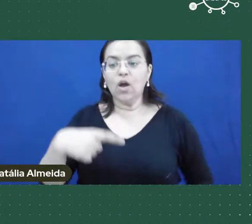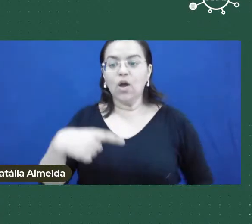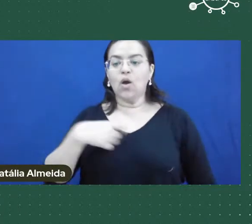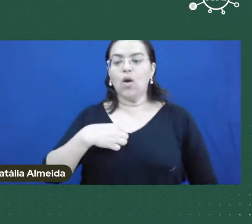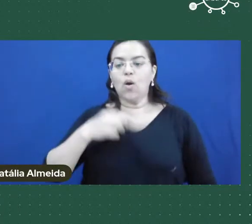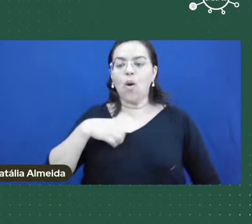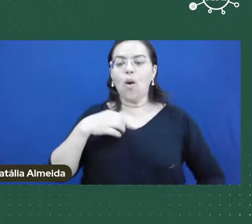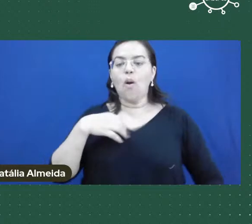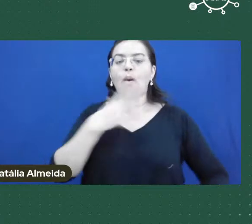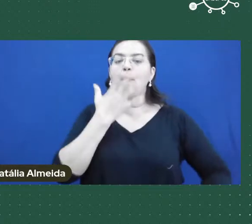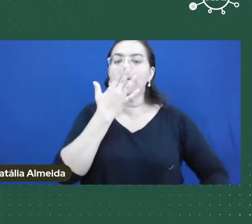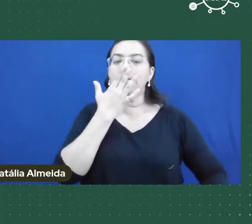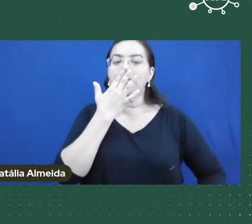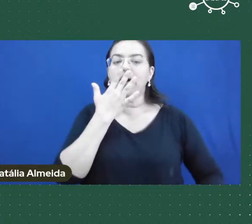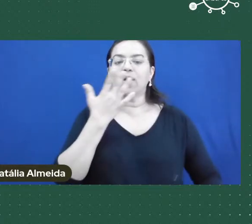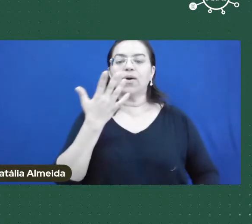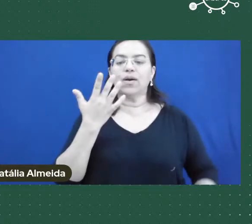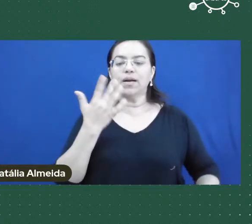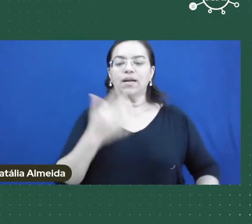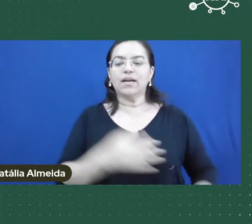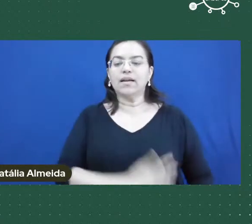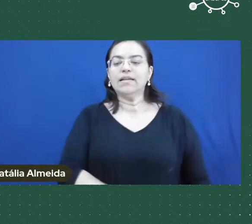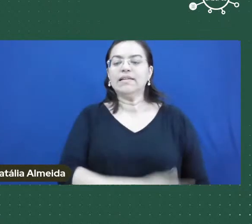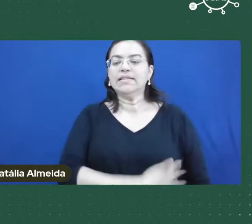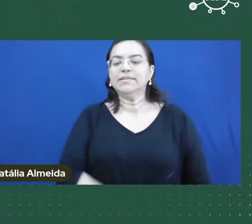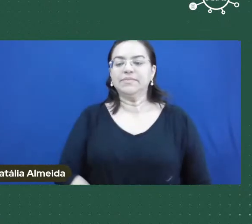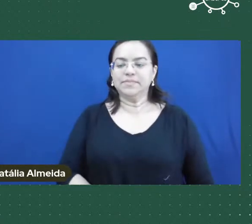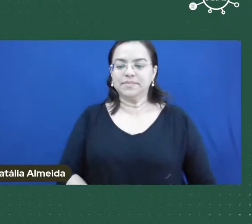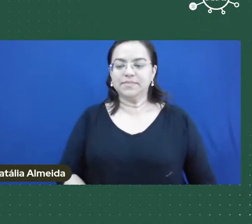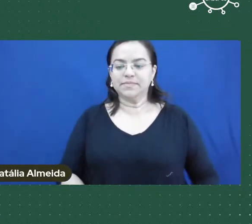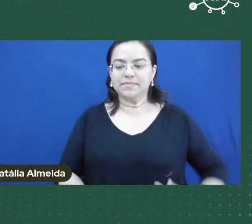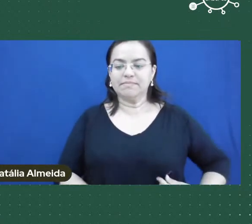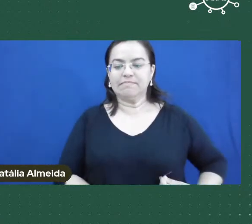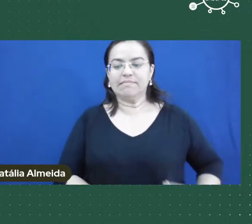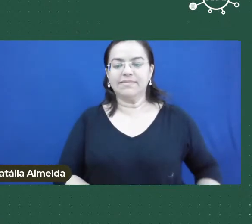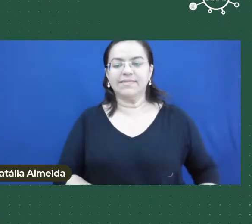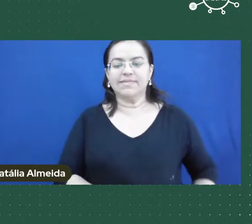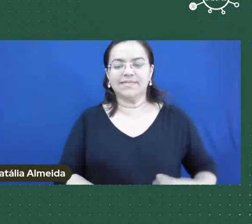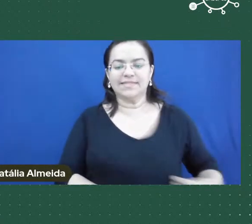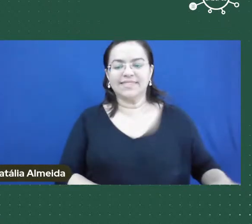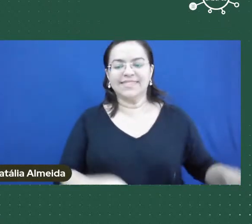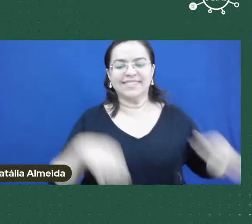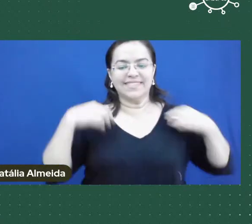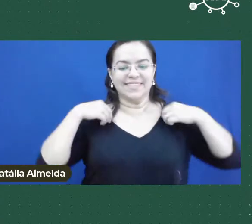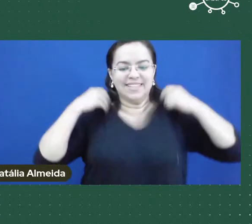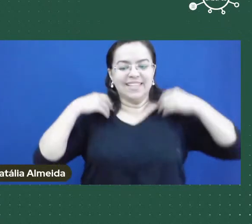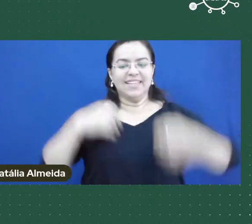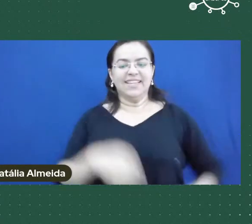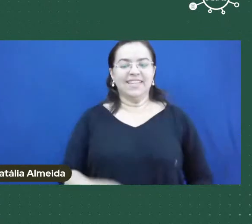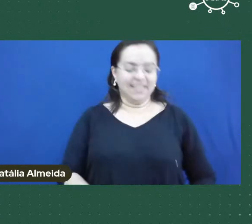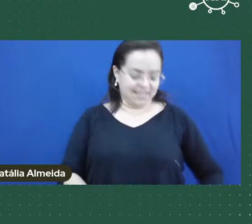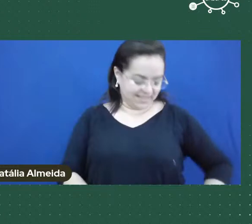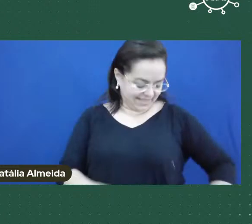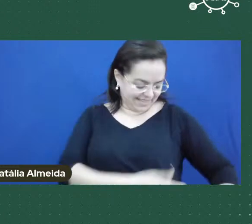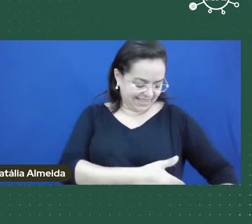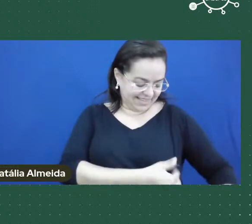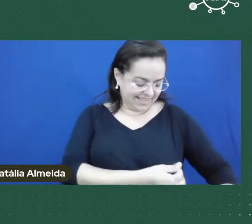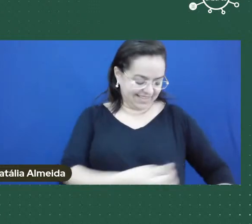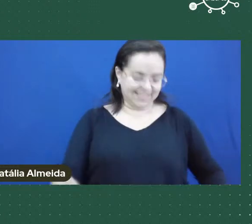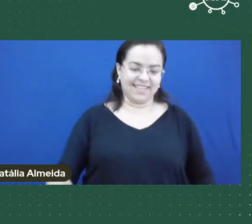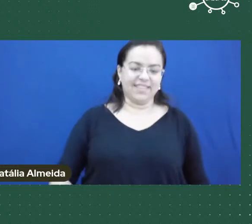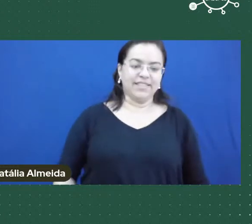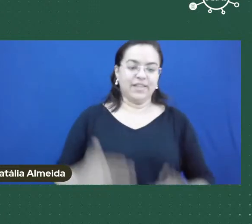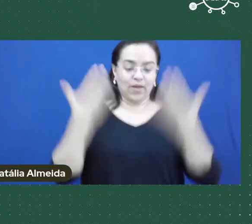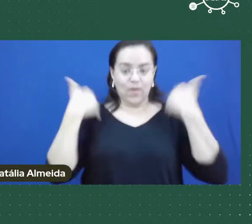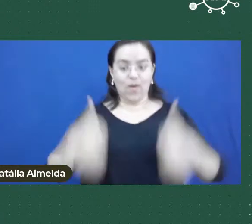aí, mas eu acho tão bacana eu falar disso, então eu estou com uma roupa colorida, meus cabelos são ondulados, eu estou de óculos,